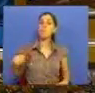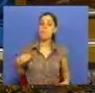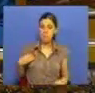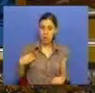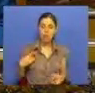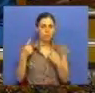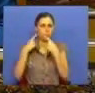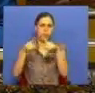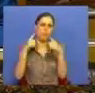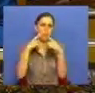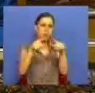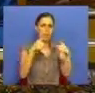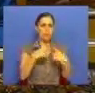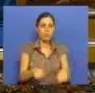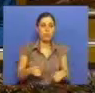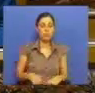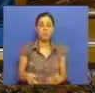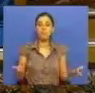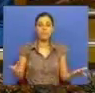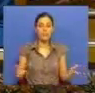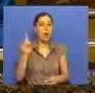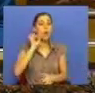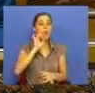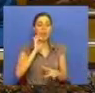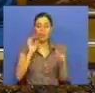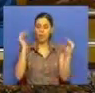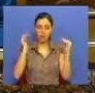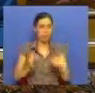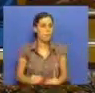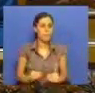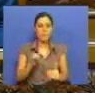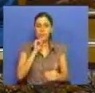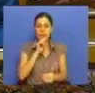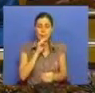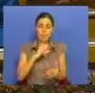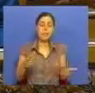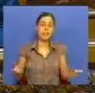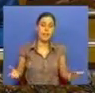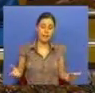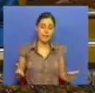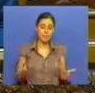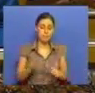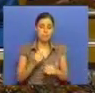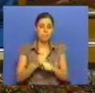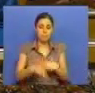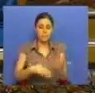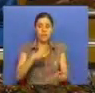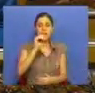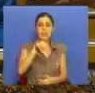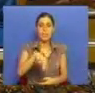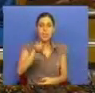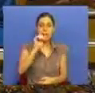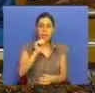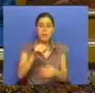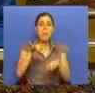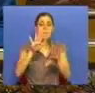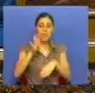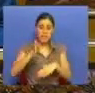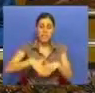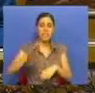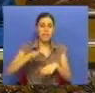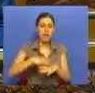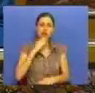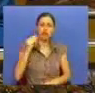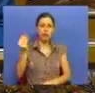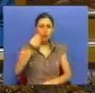altamente diferenciados, que empobreceram a qualidade e a capacidade operacional do SNS, mas também saíram